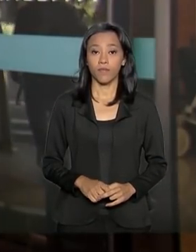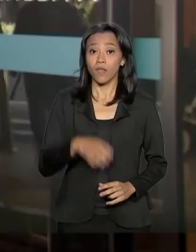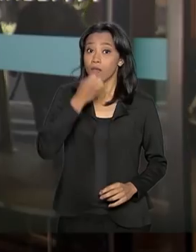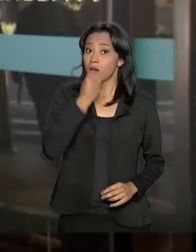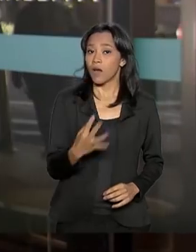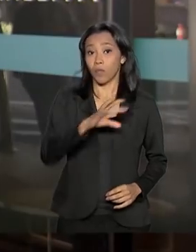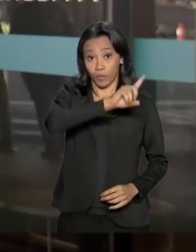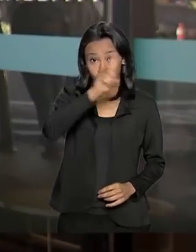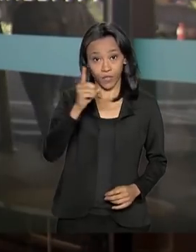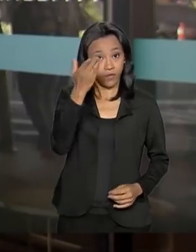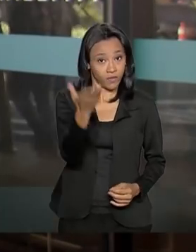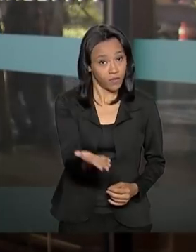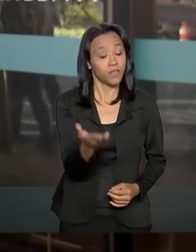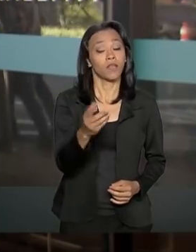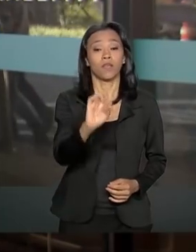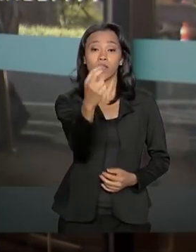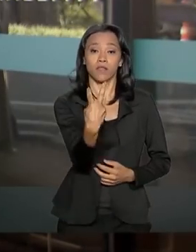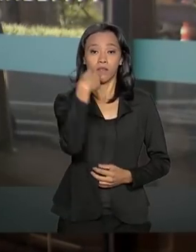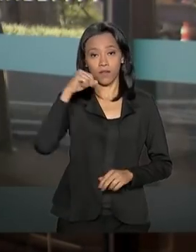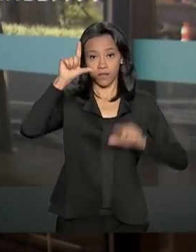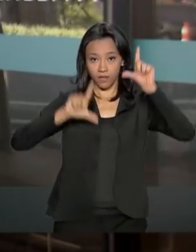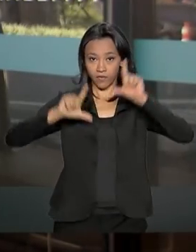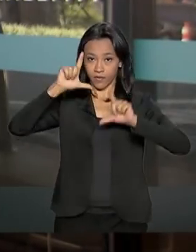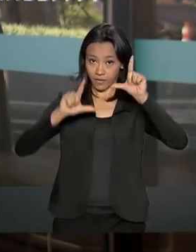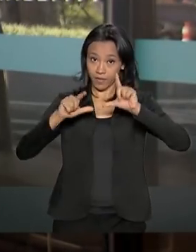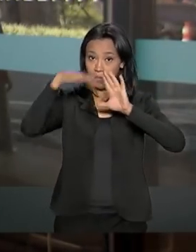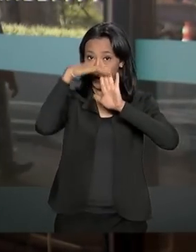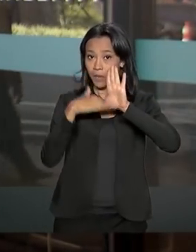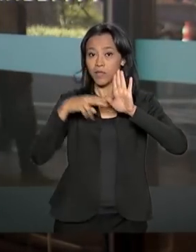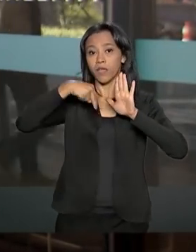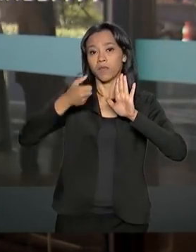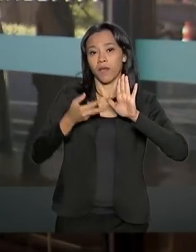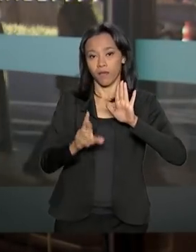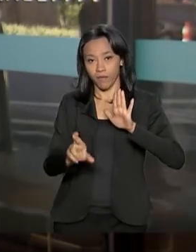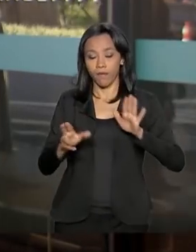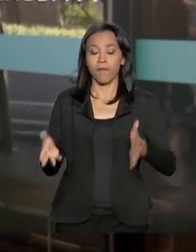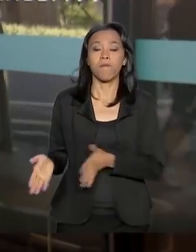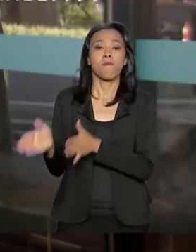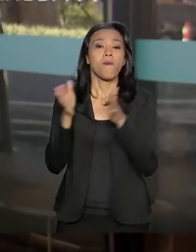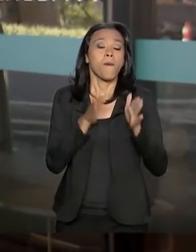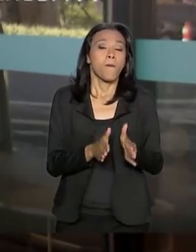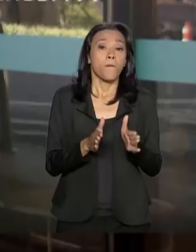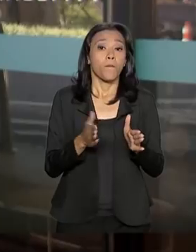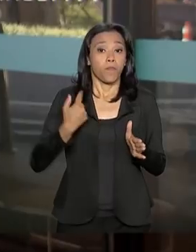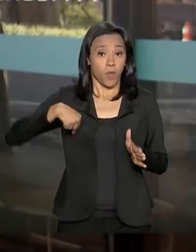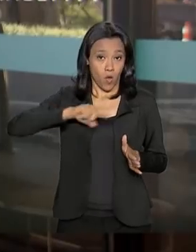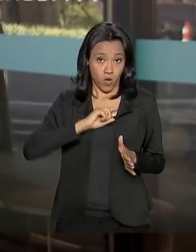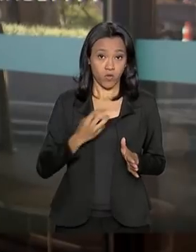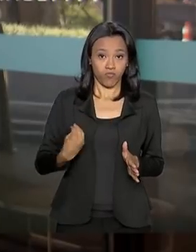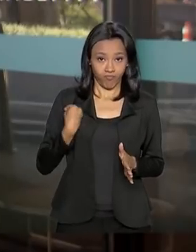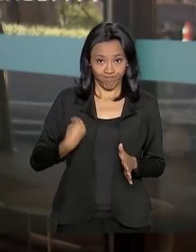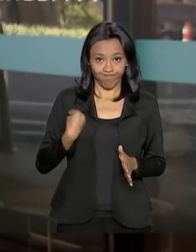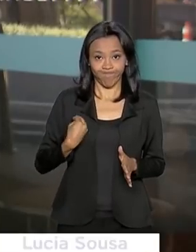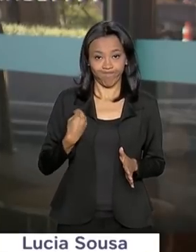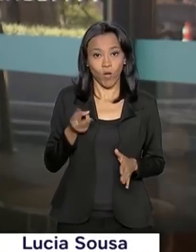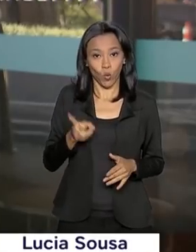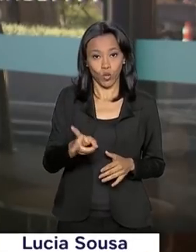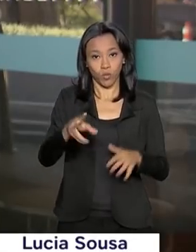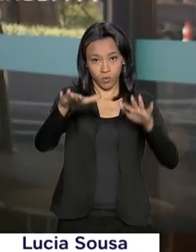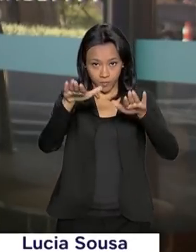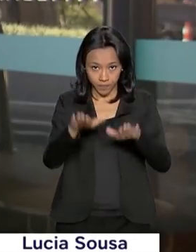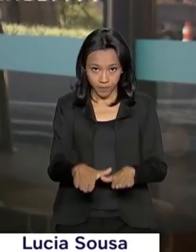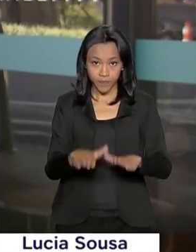Bom dia você que acompanha a programação da NBR a TV do governo federal continuamos aqui na porta do Hospital Albert